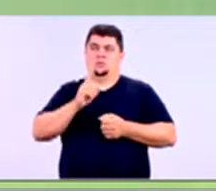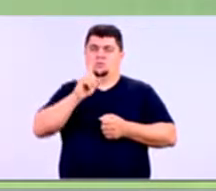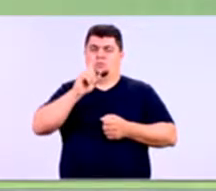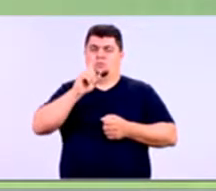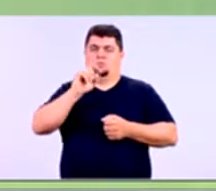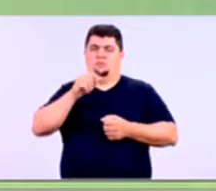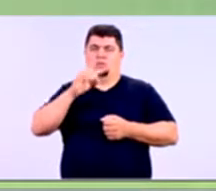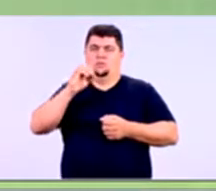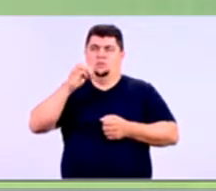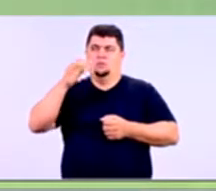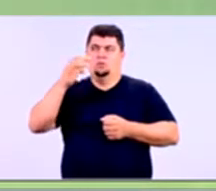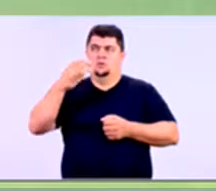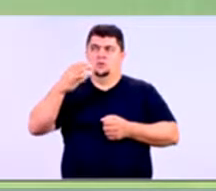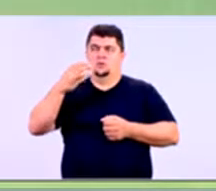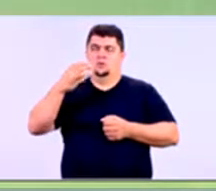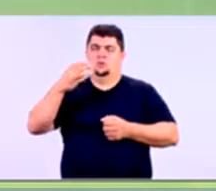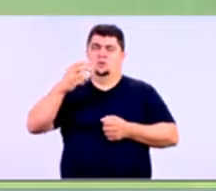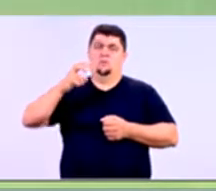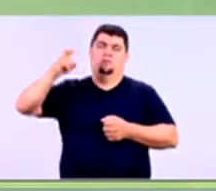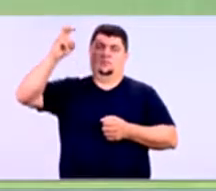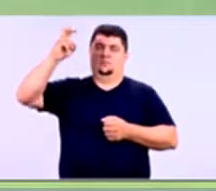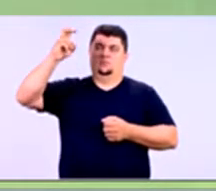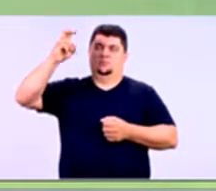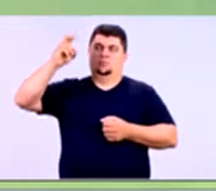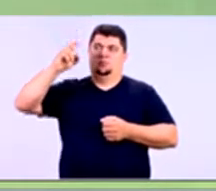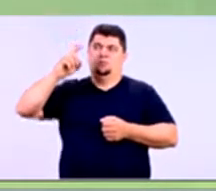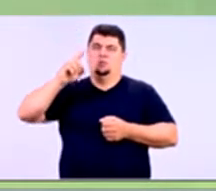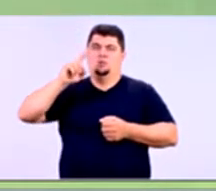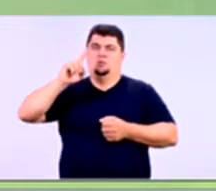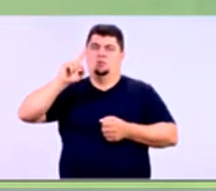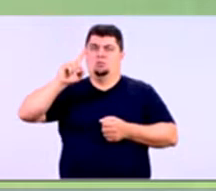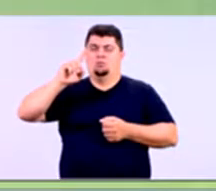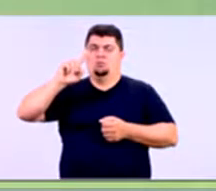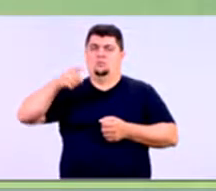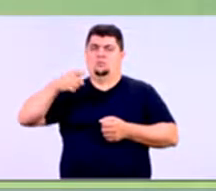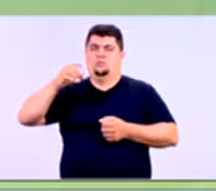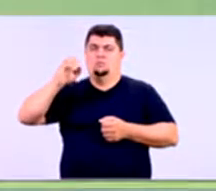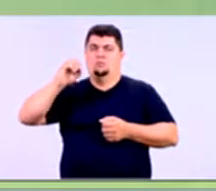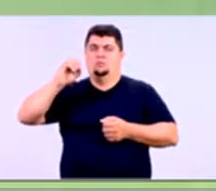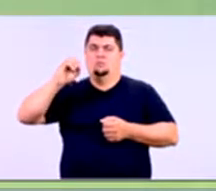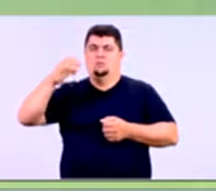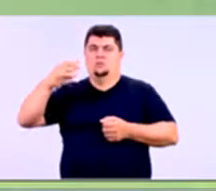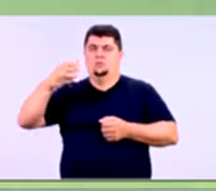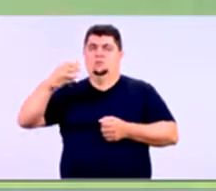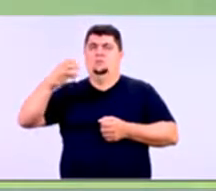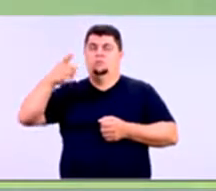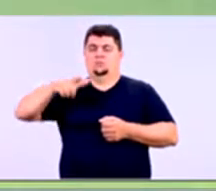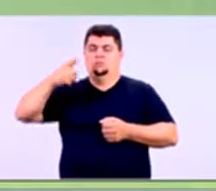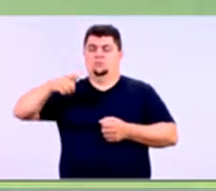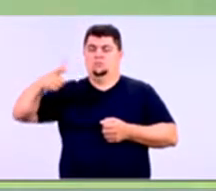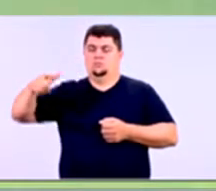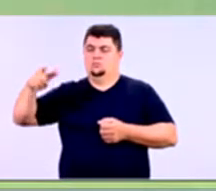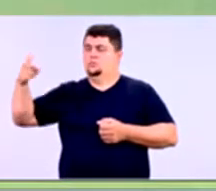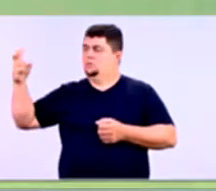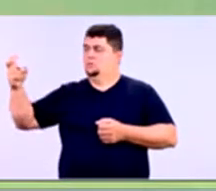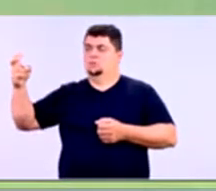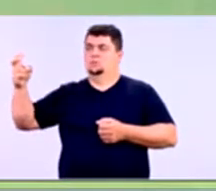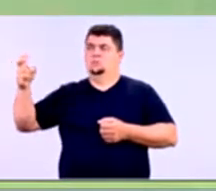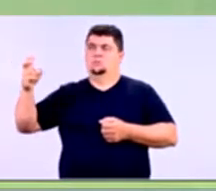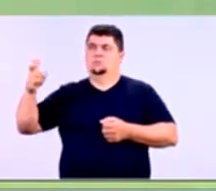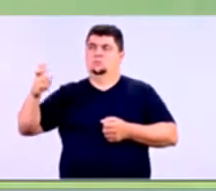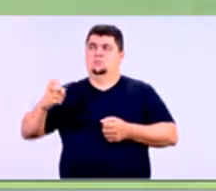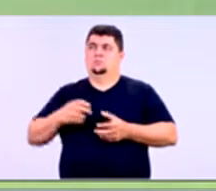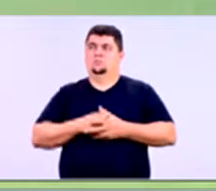1,3 elevado à quinta é 1,03 vezes 1,03